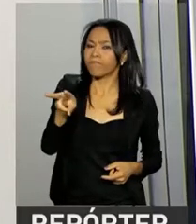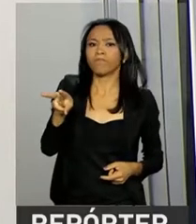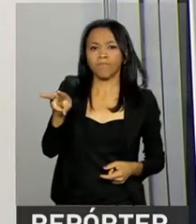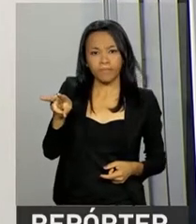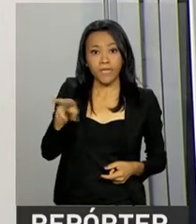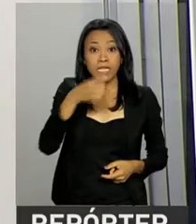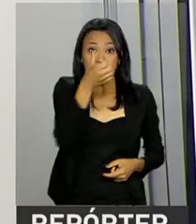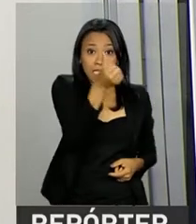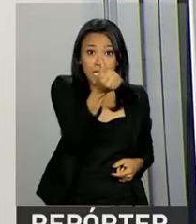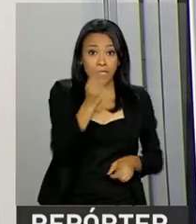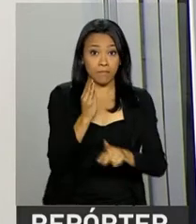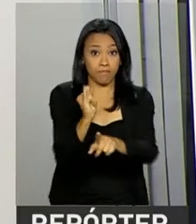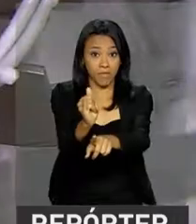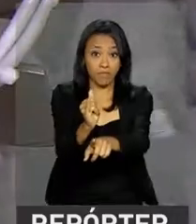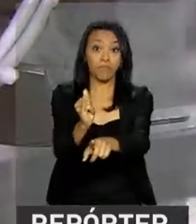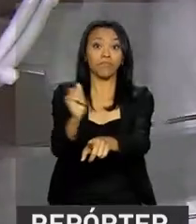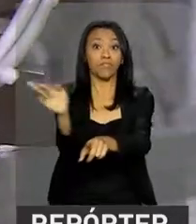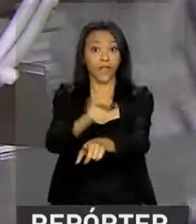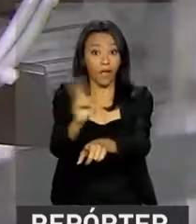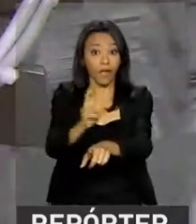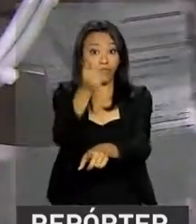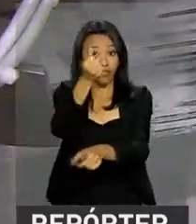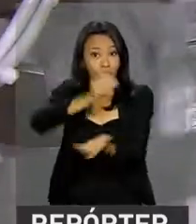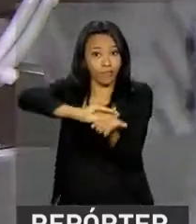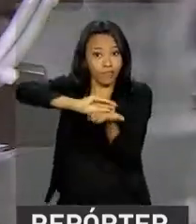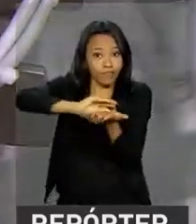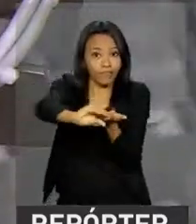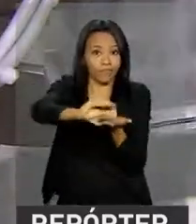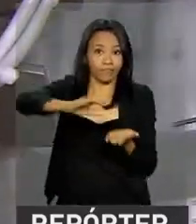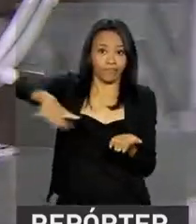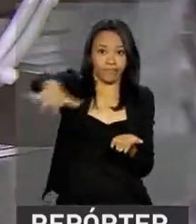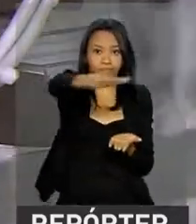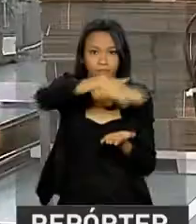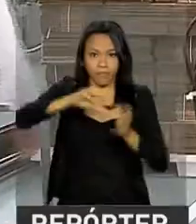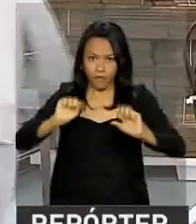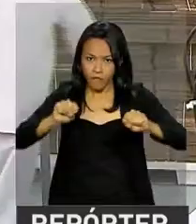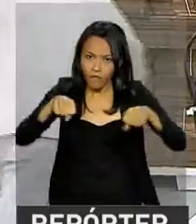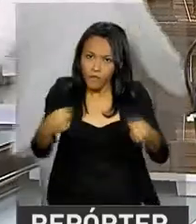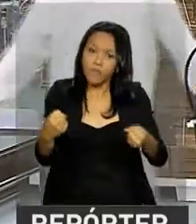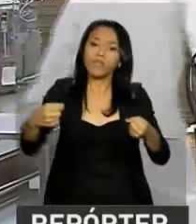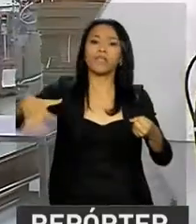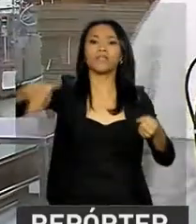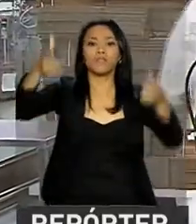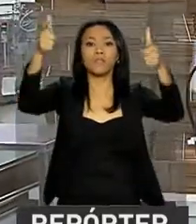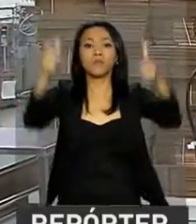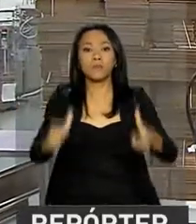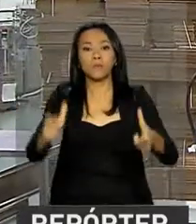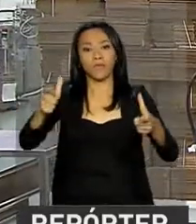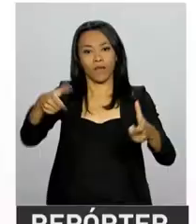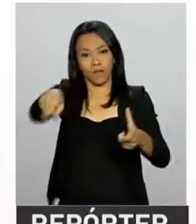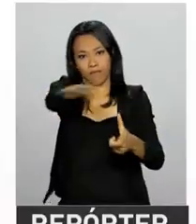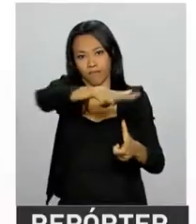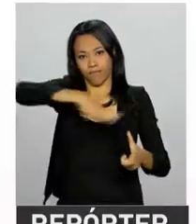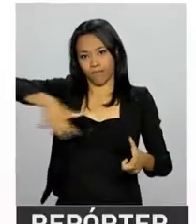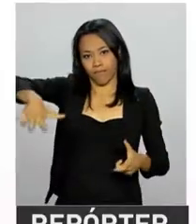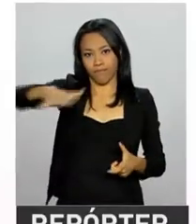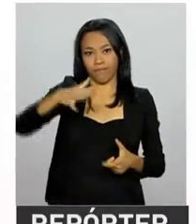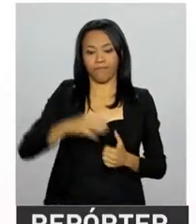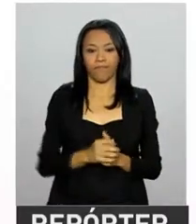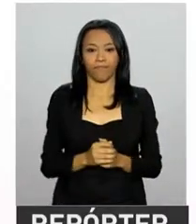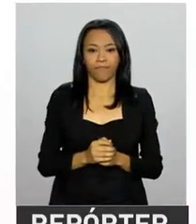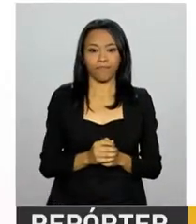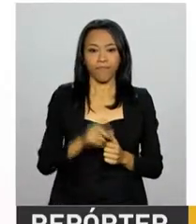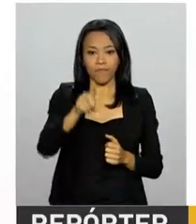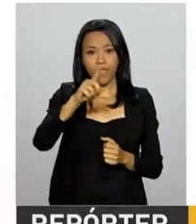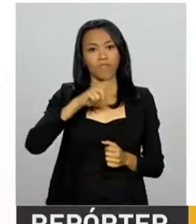de 6 bilhões de reais em investimentos para fortalecer o complexo industrial da saúde nós teremos aqui